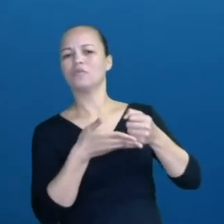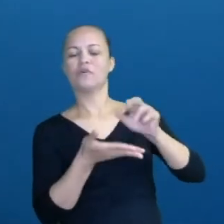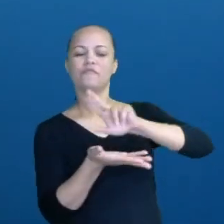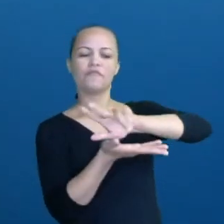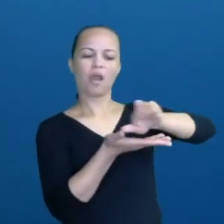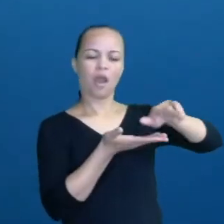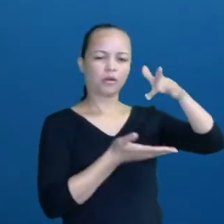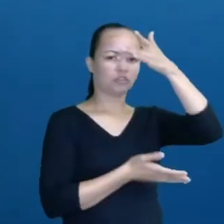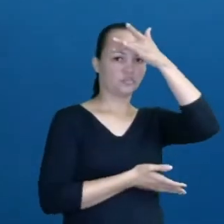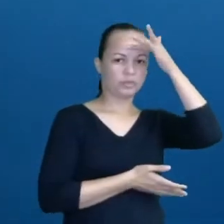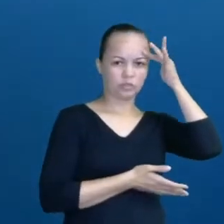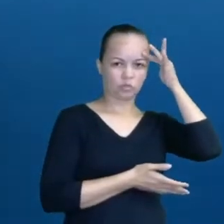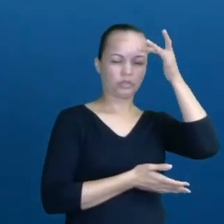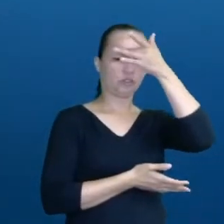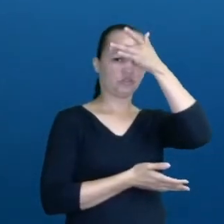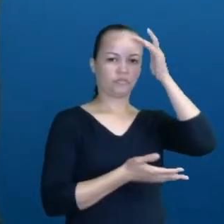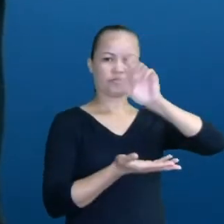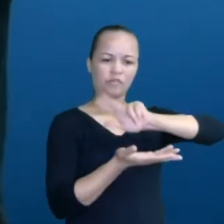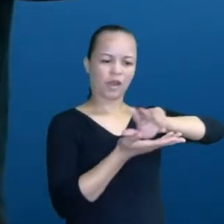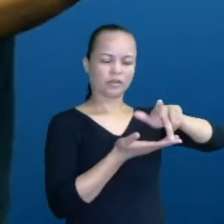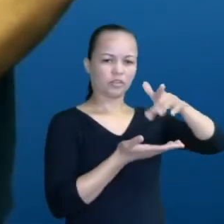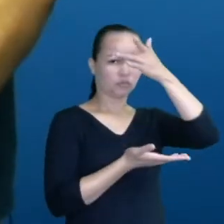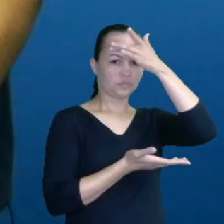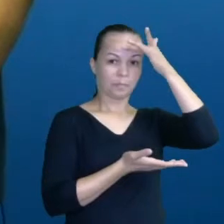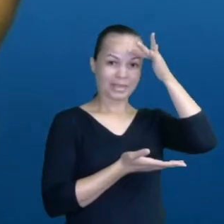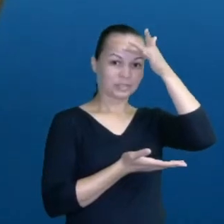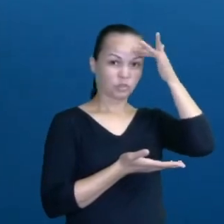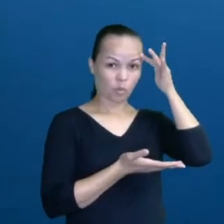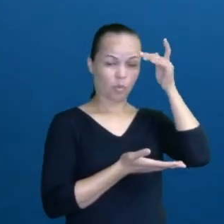um único núcleo, ou seja, um único sujeito.